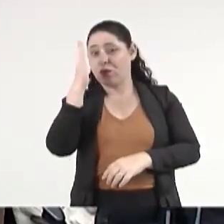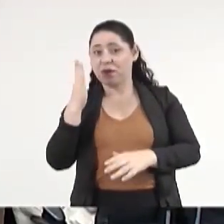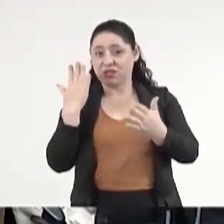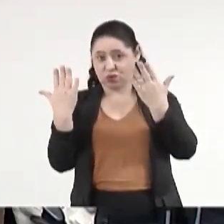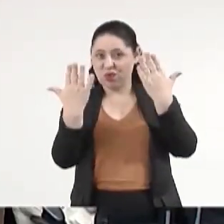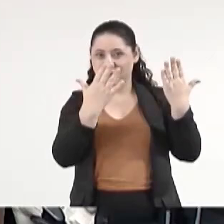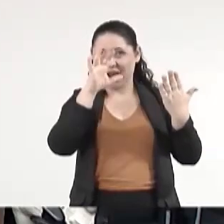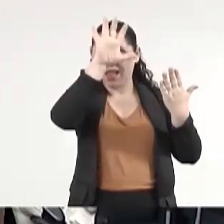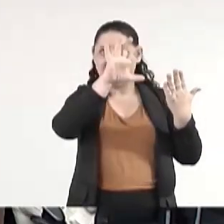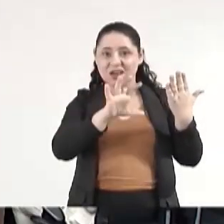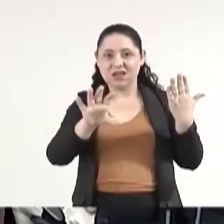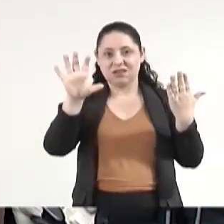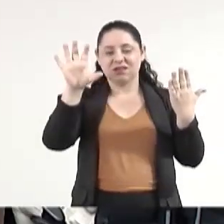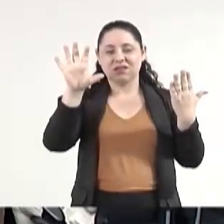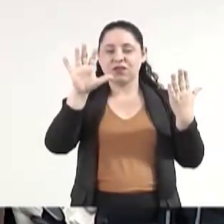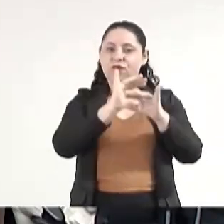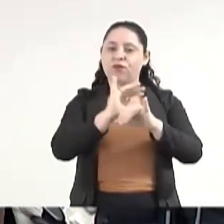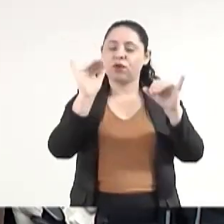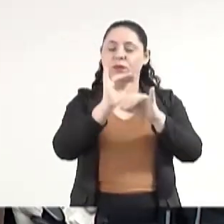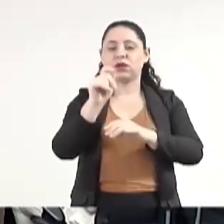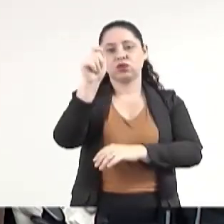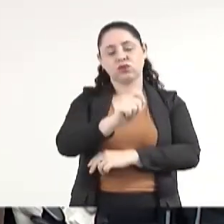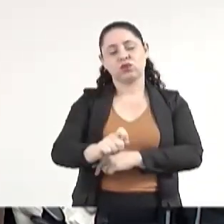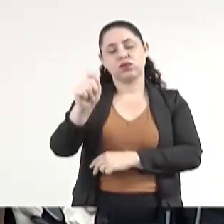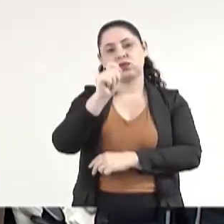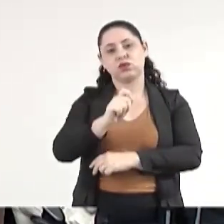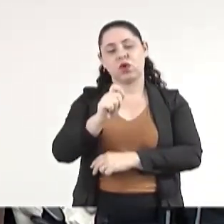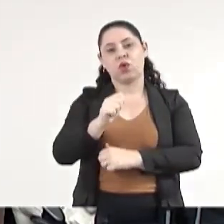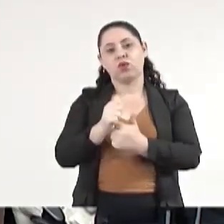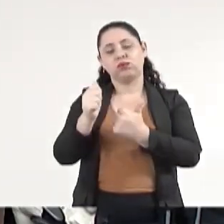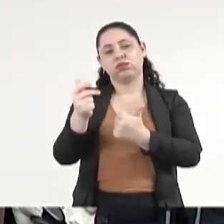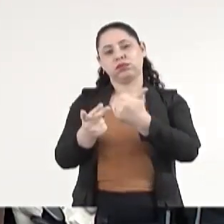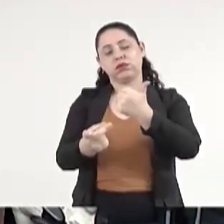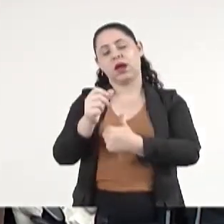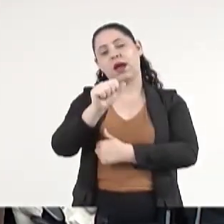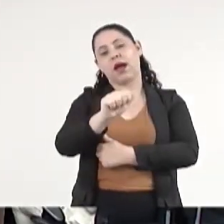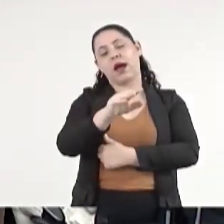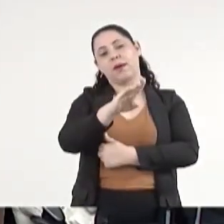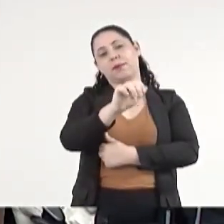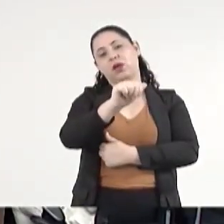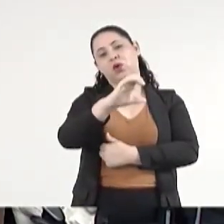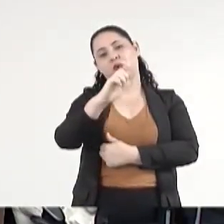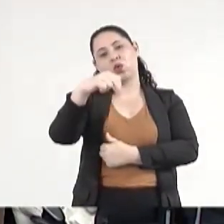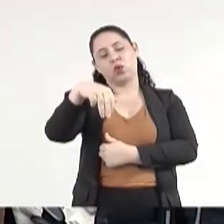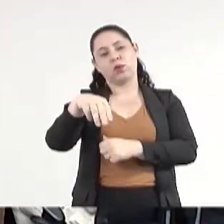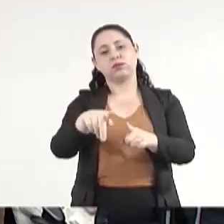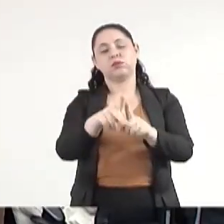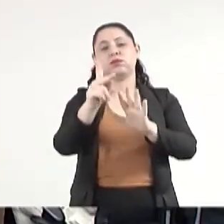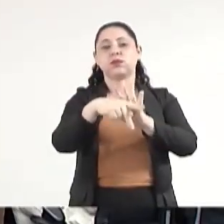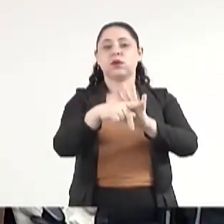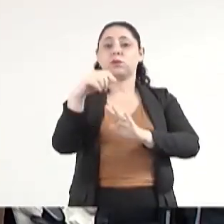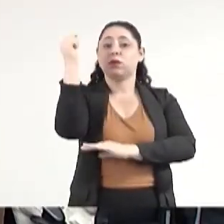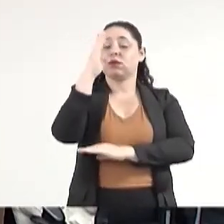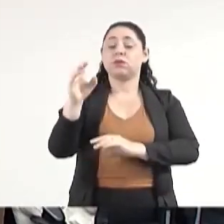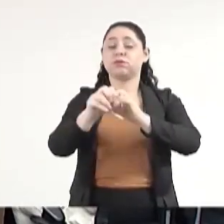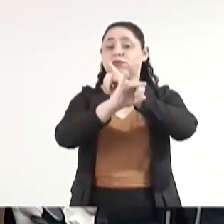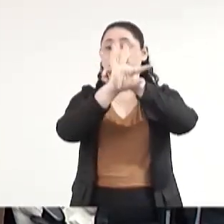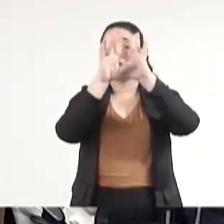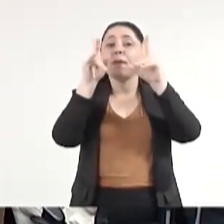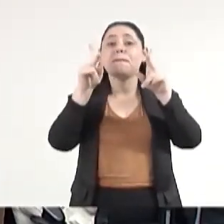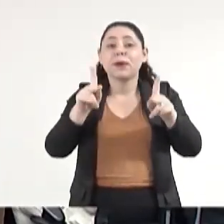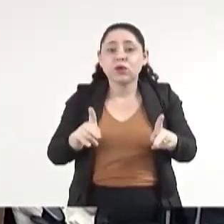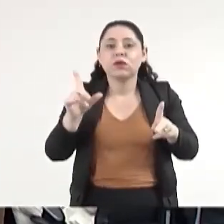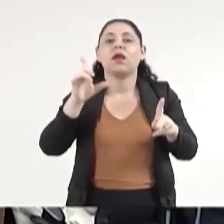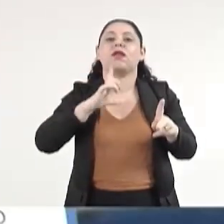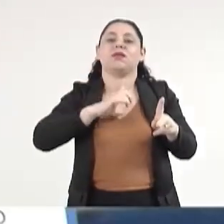do Brasil. Esses dados são da Associação dos Membros dos Tribunais de Contas, a Tricom, por meio do Programa Nacional de